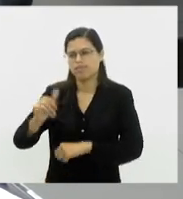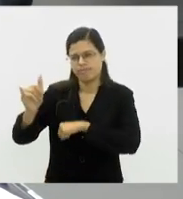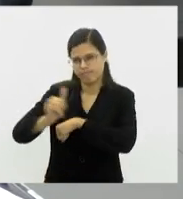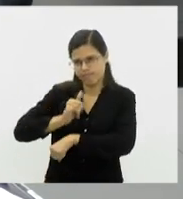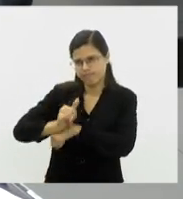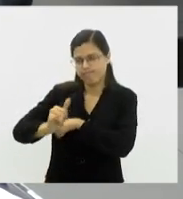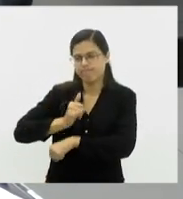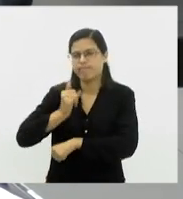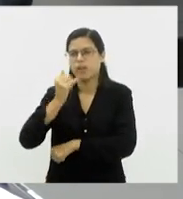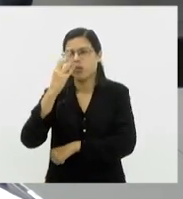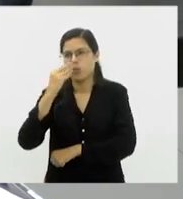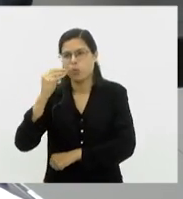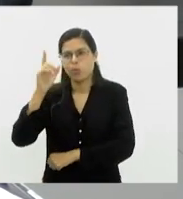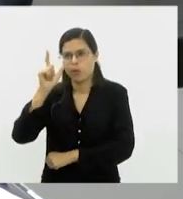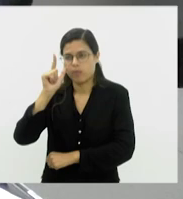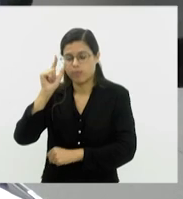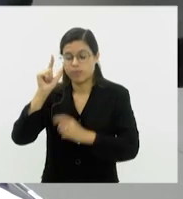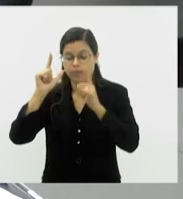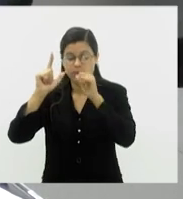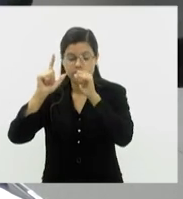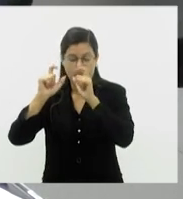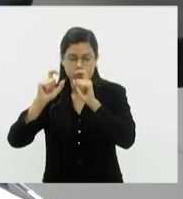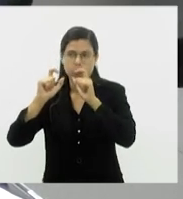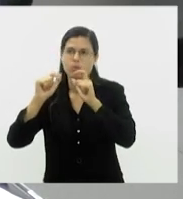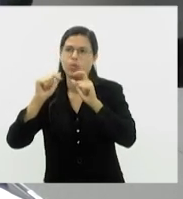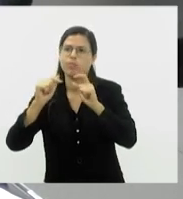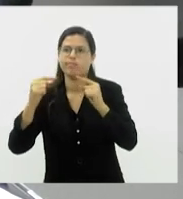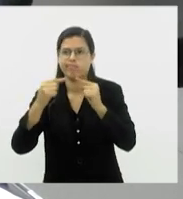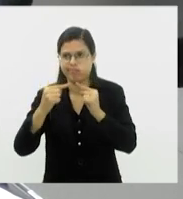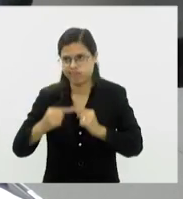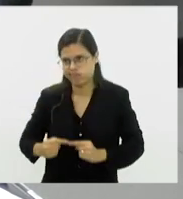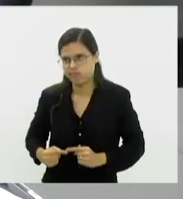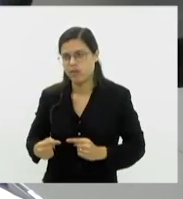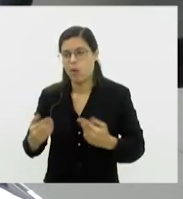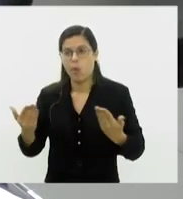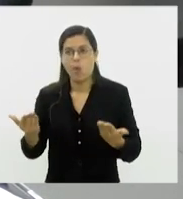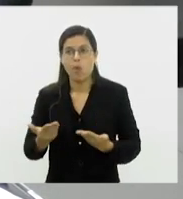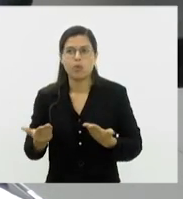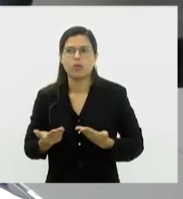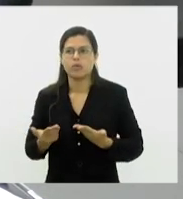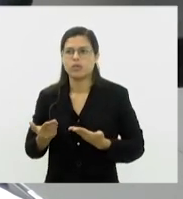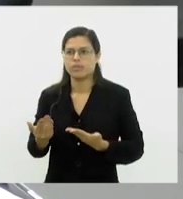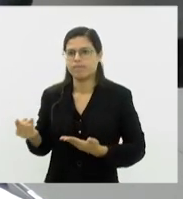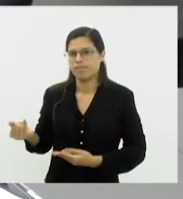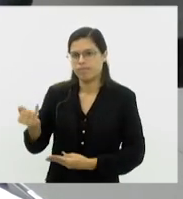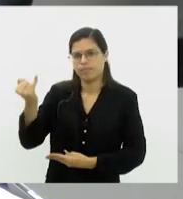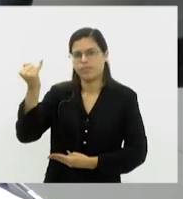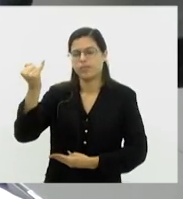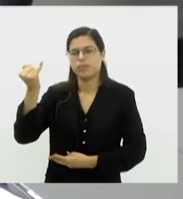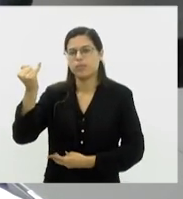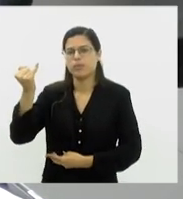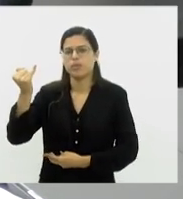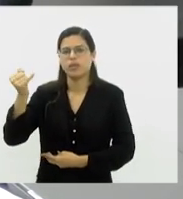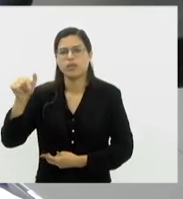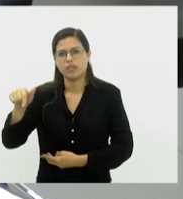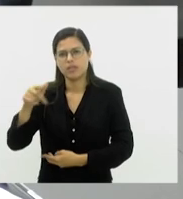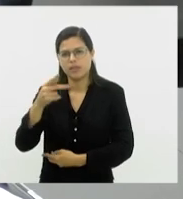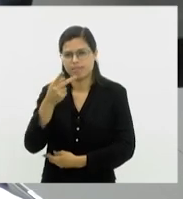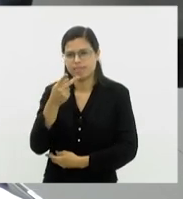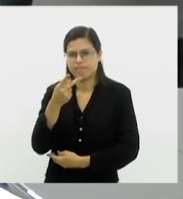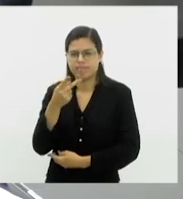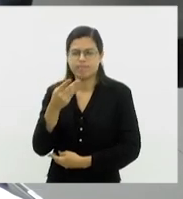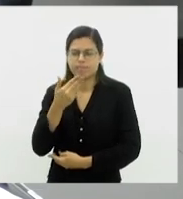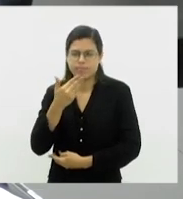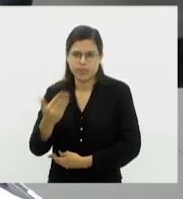foto e hoje é de suma importância né quando vossa excelência pediu